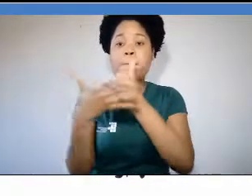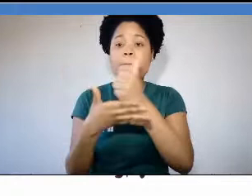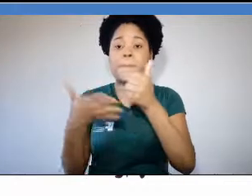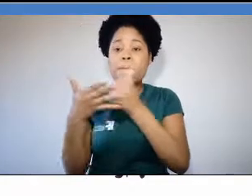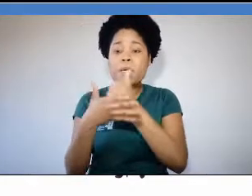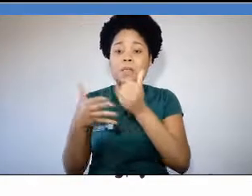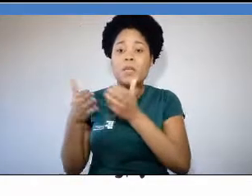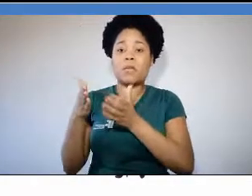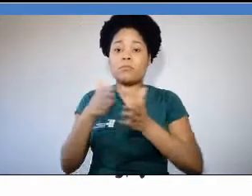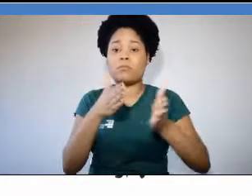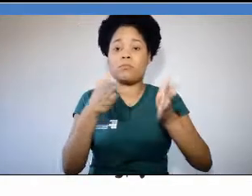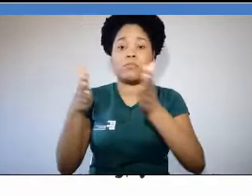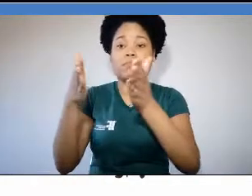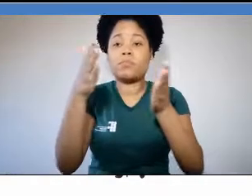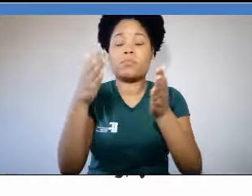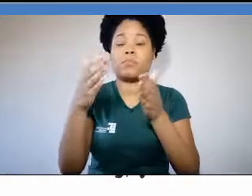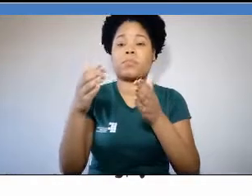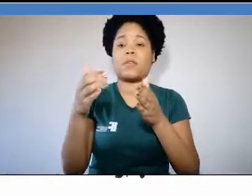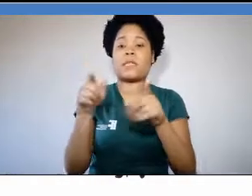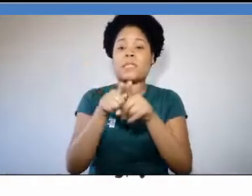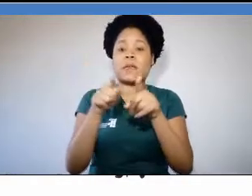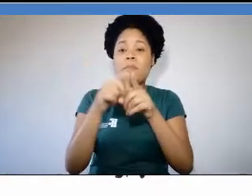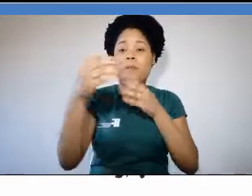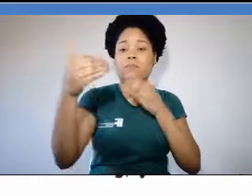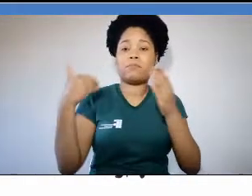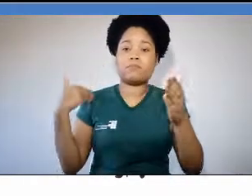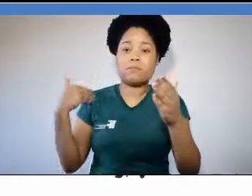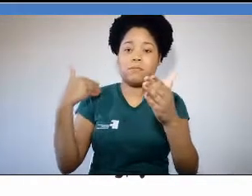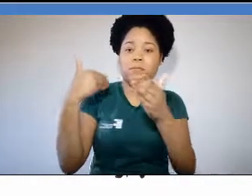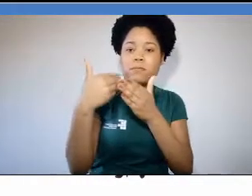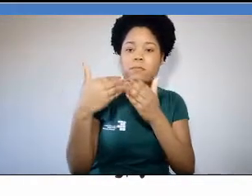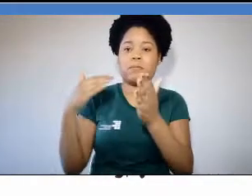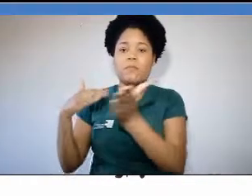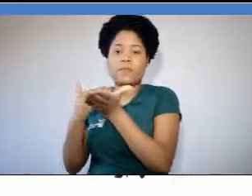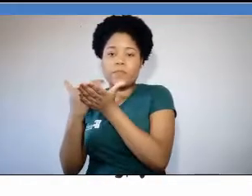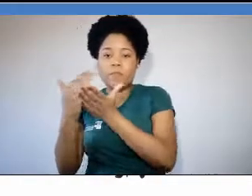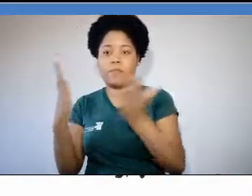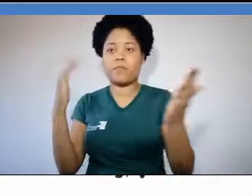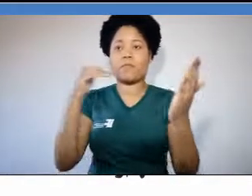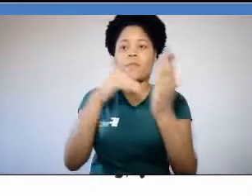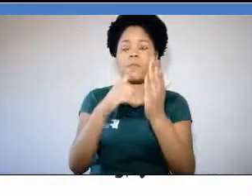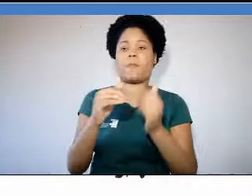em condições de tráfego e também na distância física entre a origem e o destino.